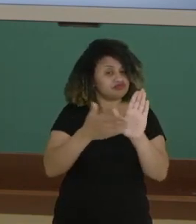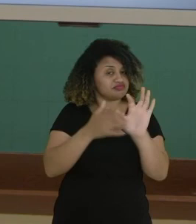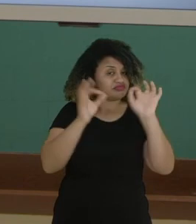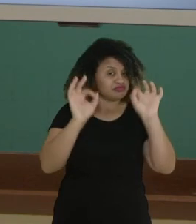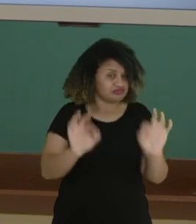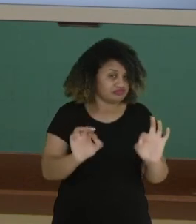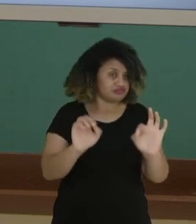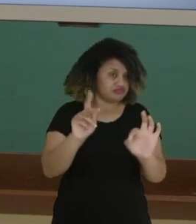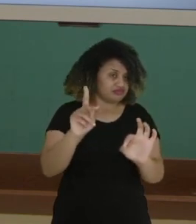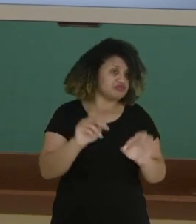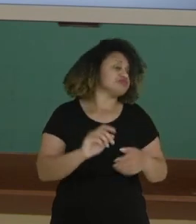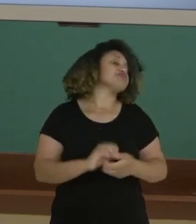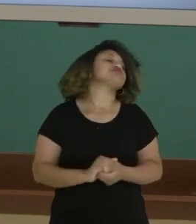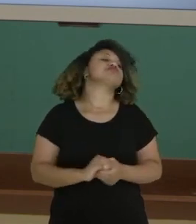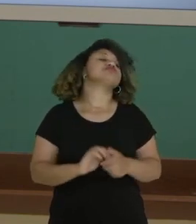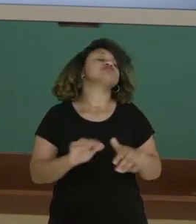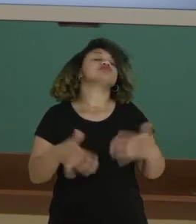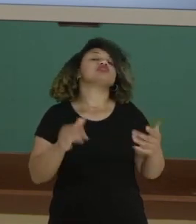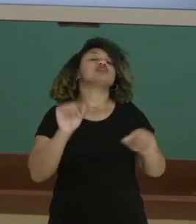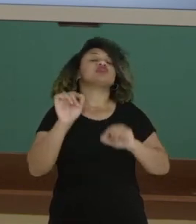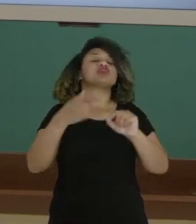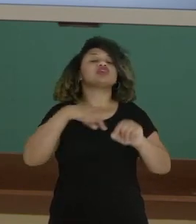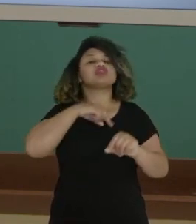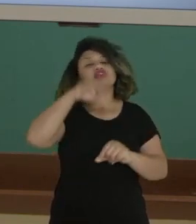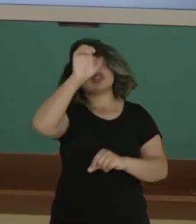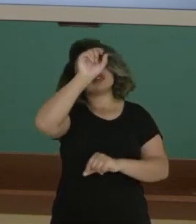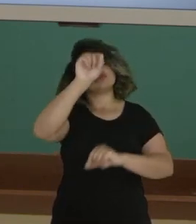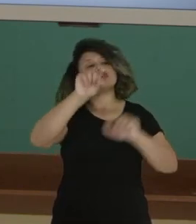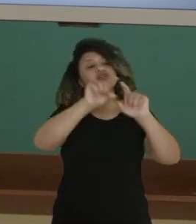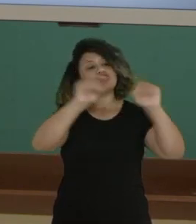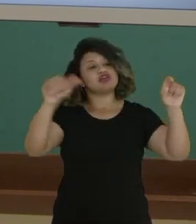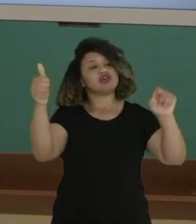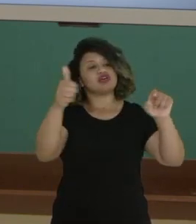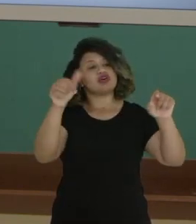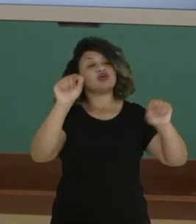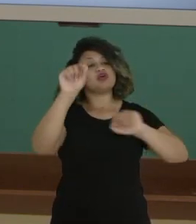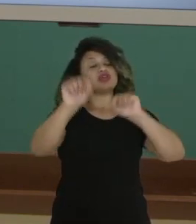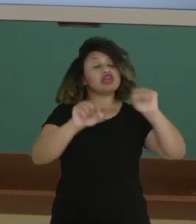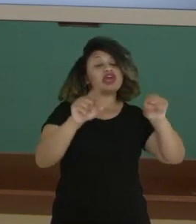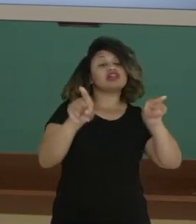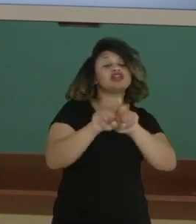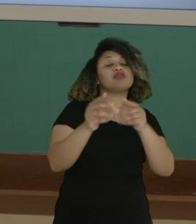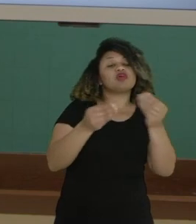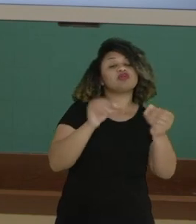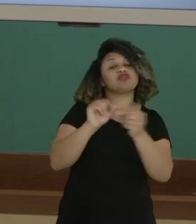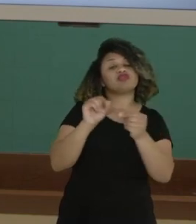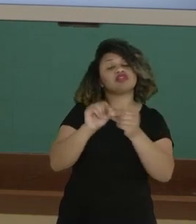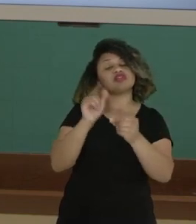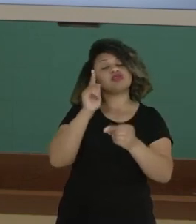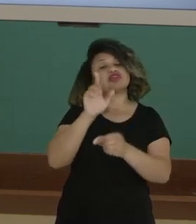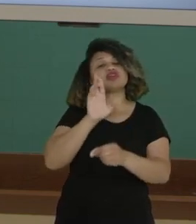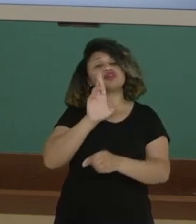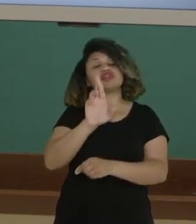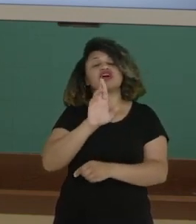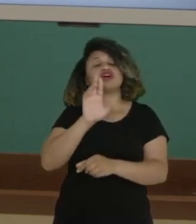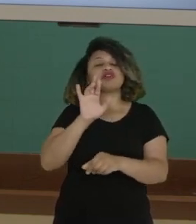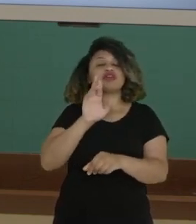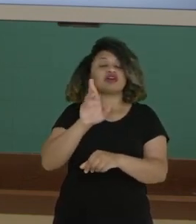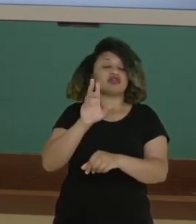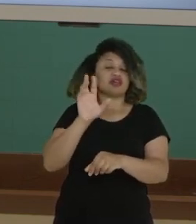ok? Então, o que vimos? Equação do primeiro grau, o que é, como que faz para encontrar a raiz e como faz